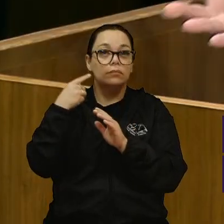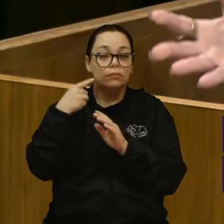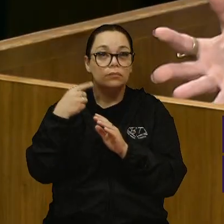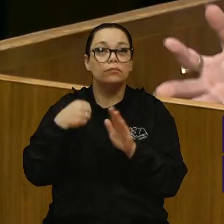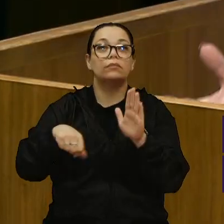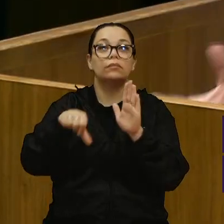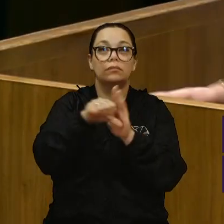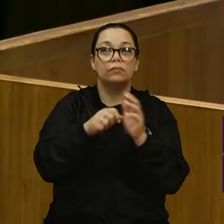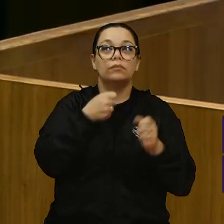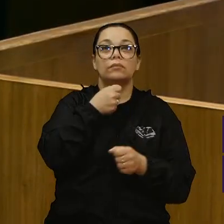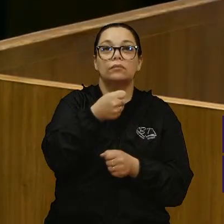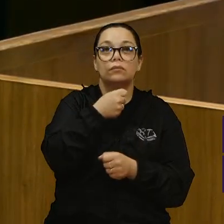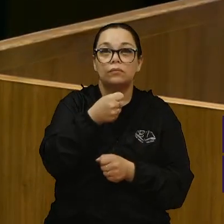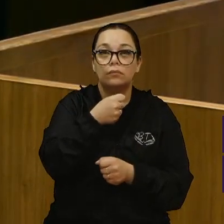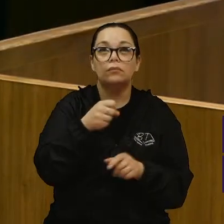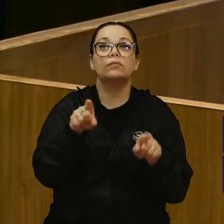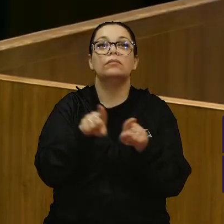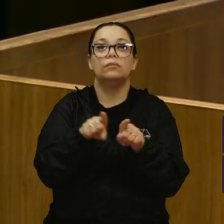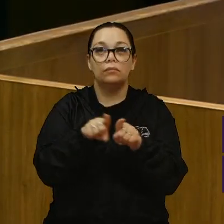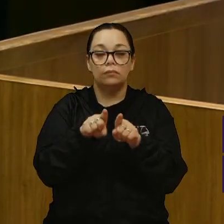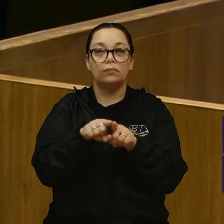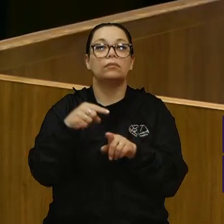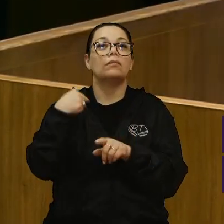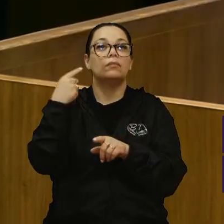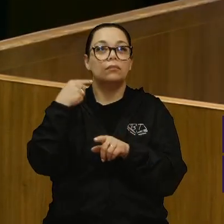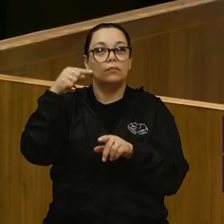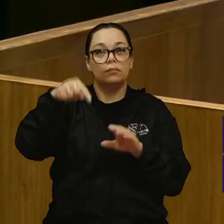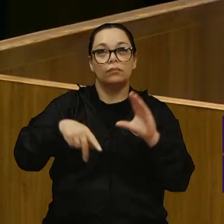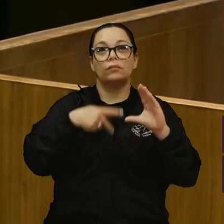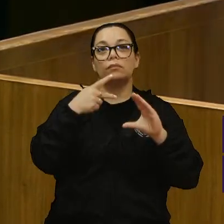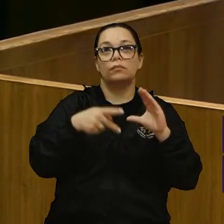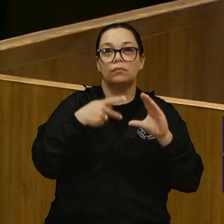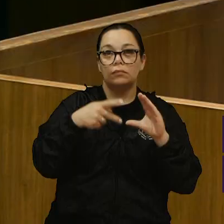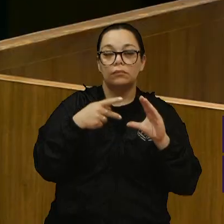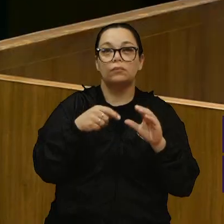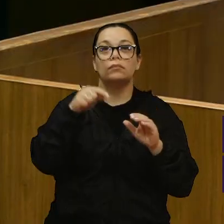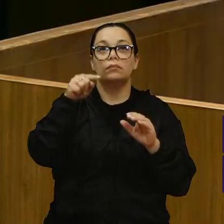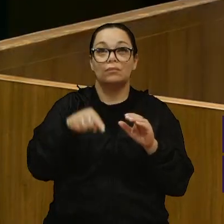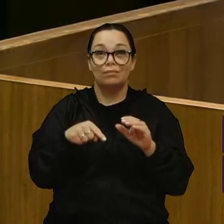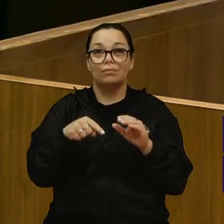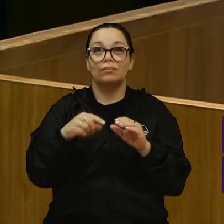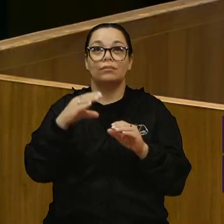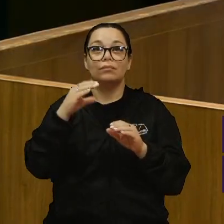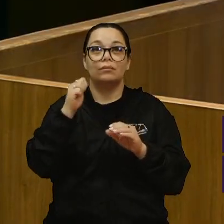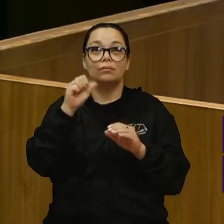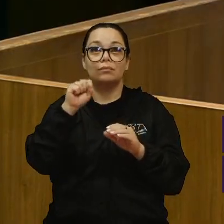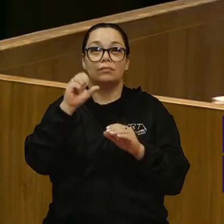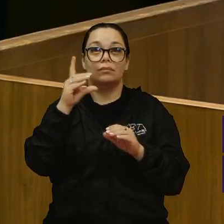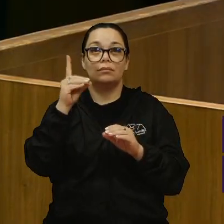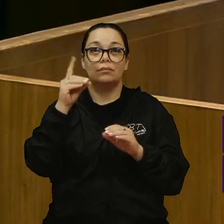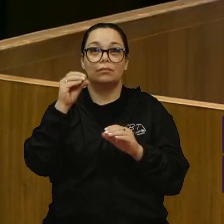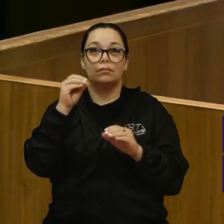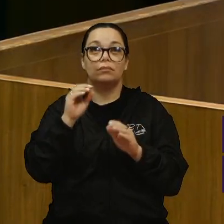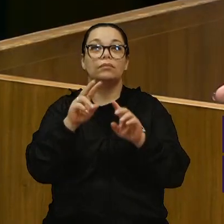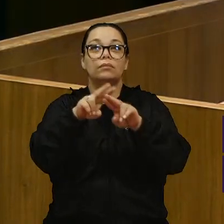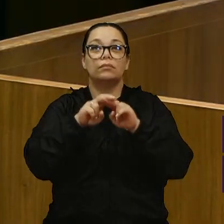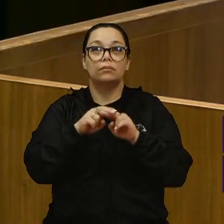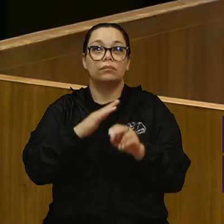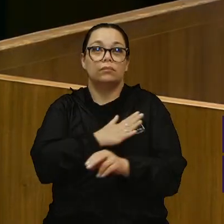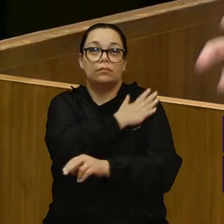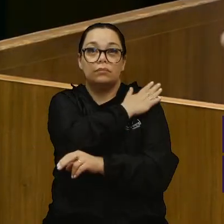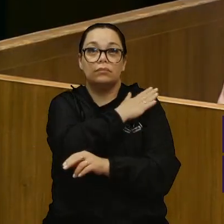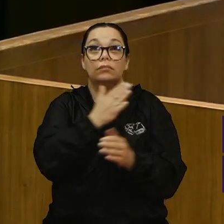criminalista, jornalista, também foi advogado dessa casa, advogado cassado pela ditadura, e hoje,